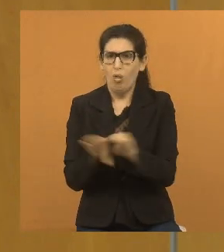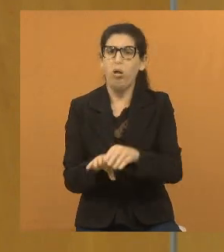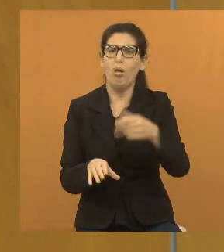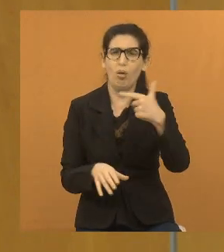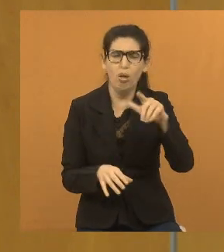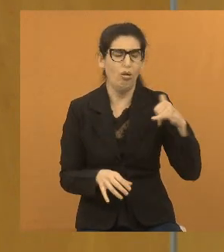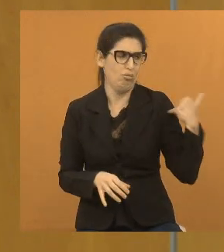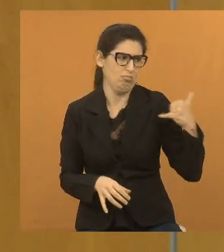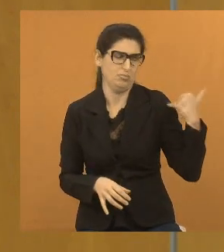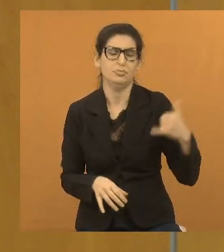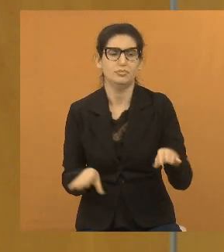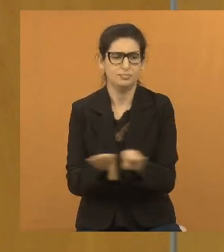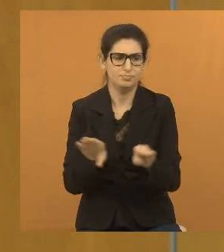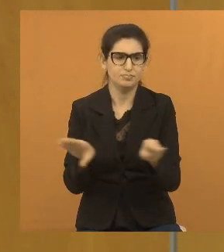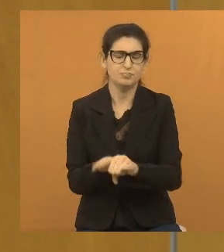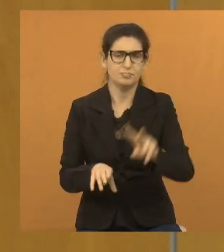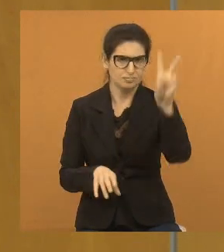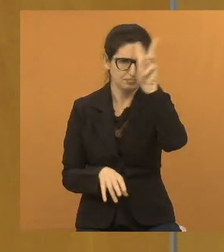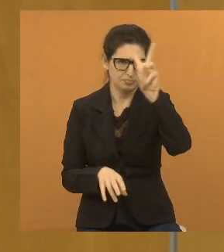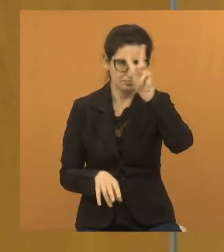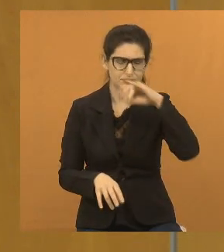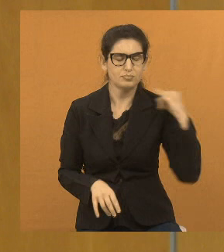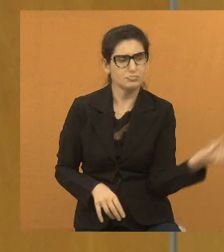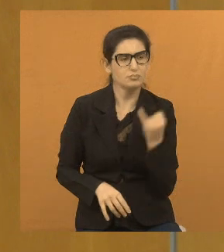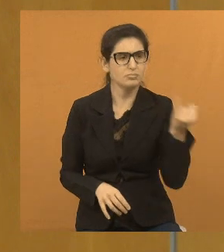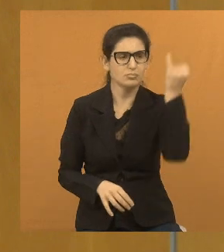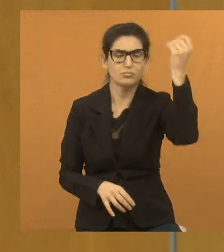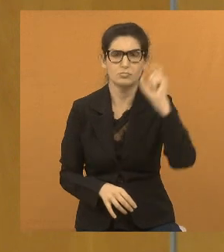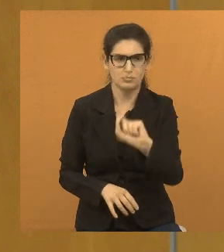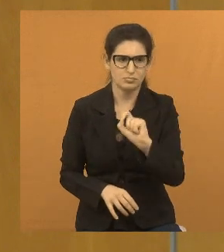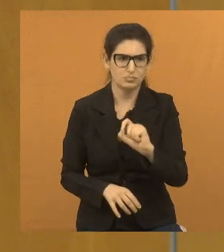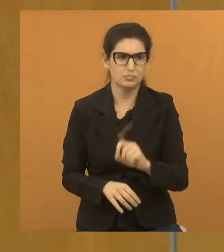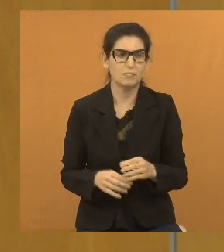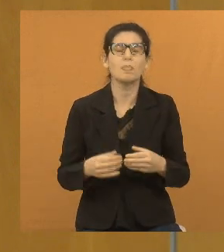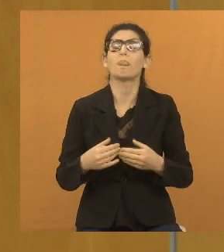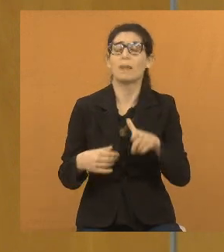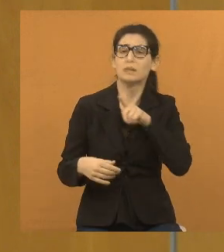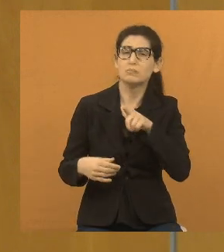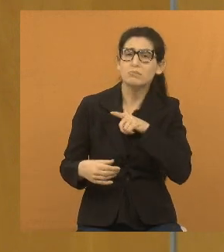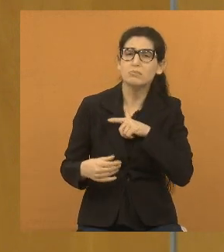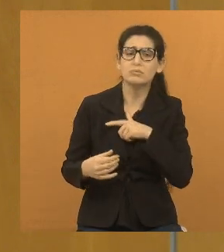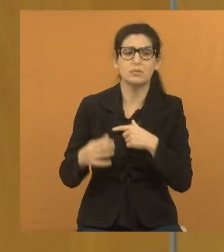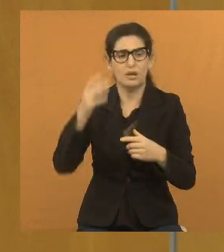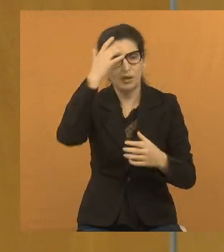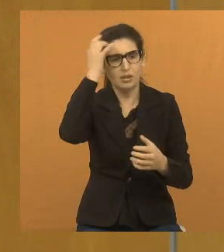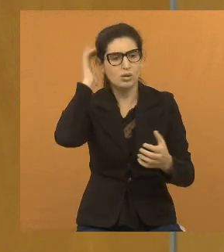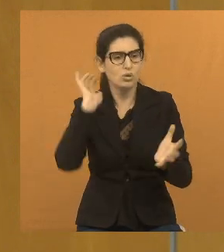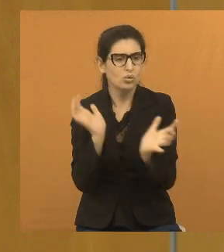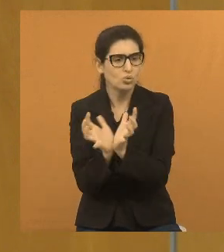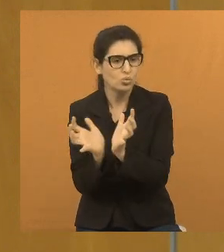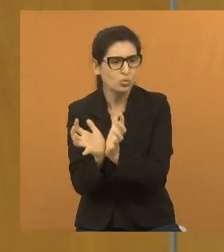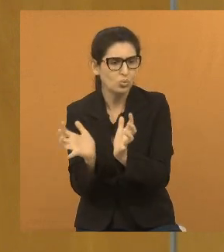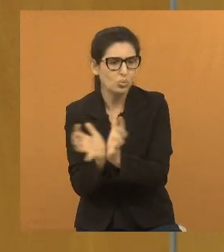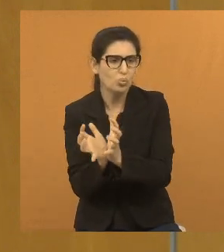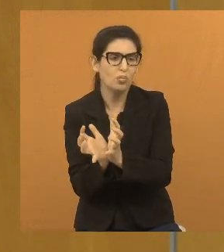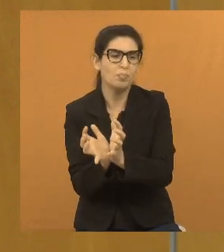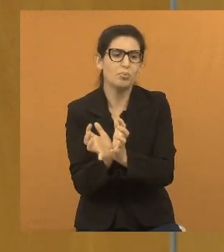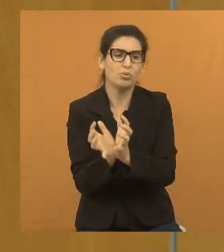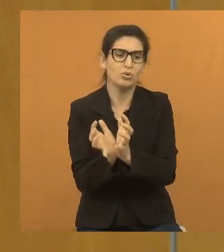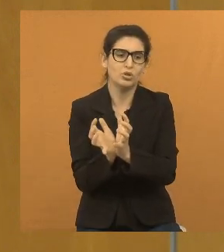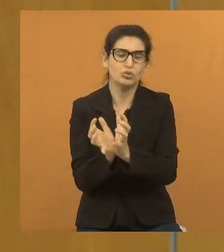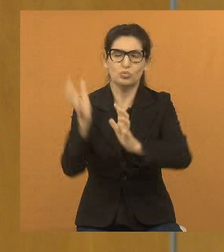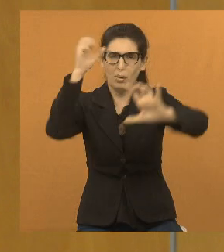etárias. Importante lembrar também que recentemente abrimos algumas oficinas e workshops voltados bastante para